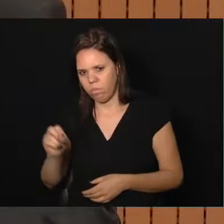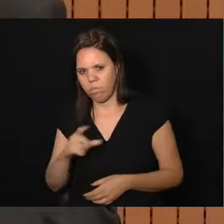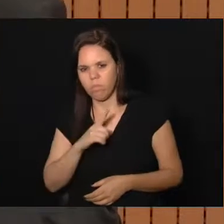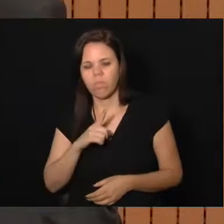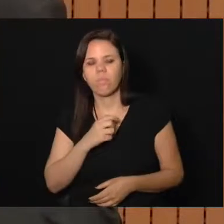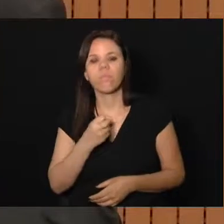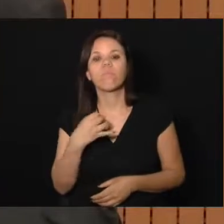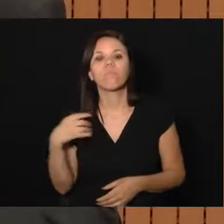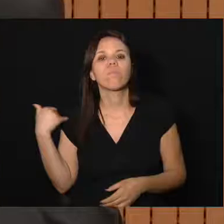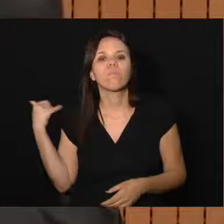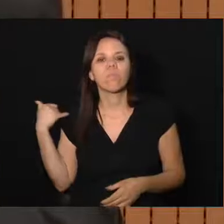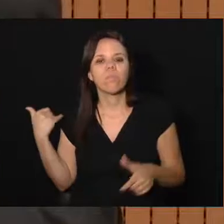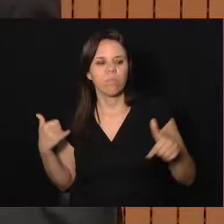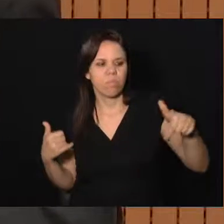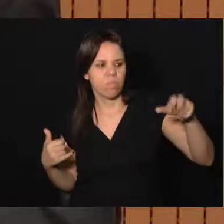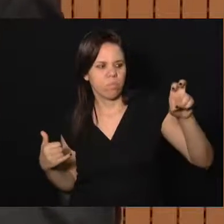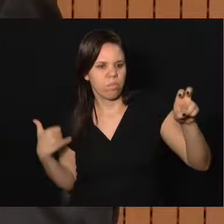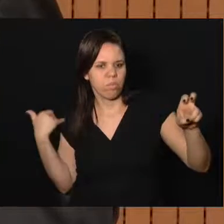Paulo? Isso.